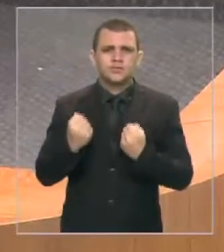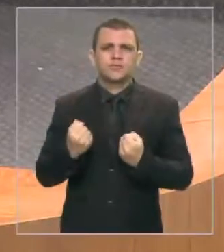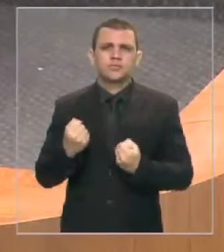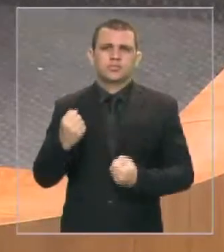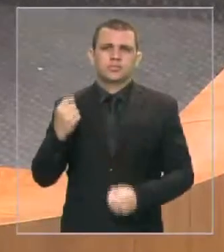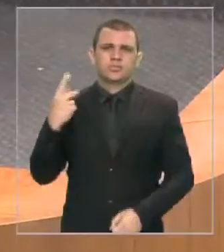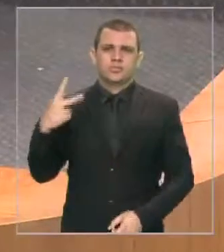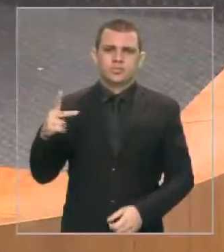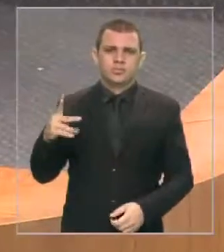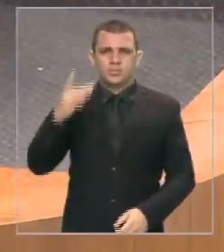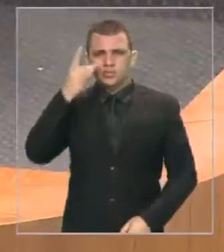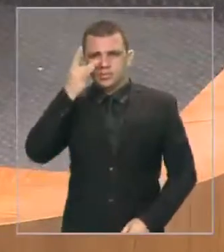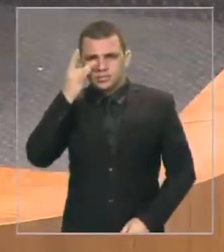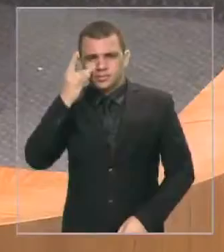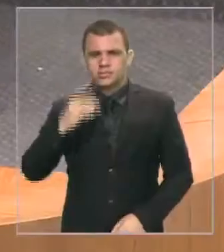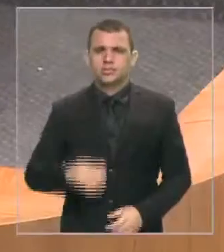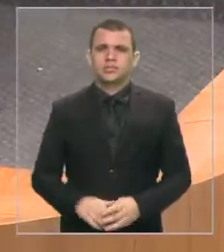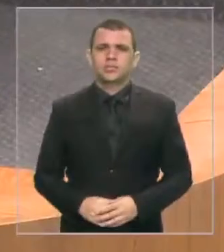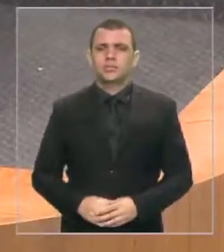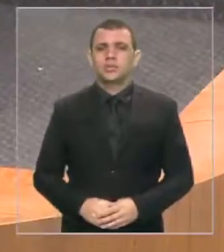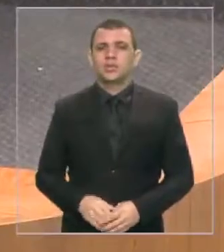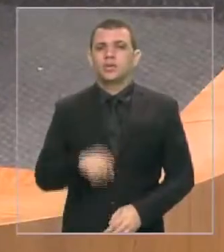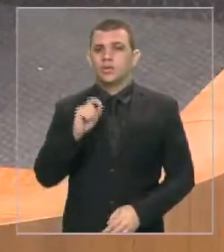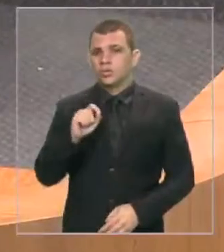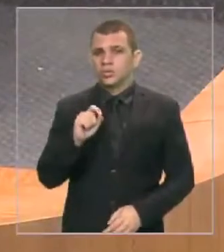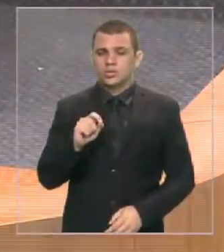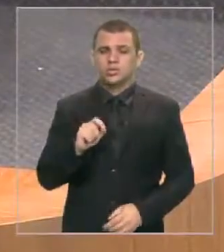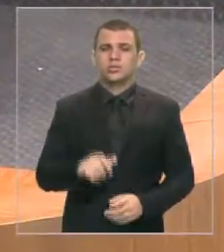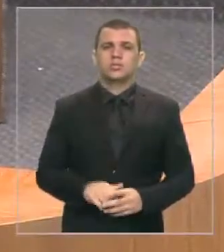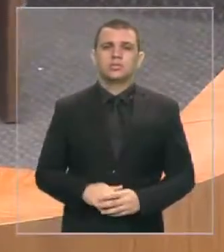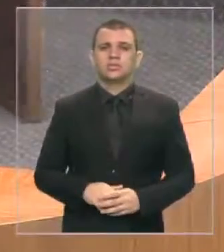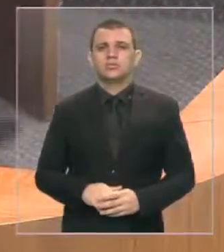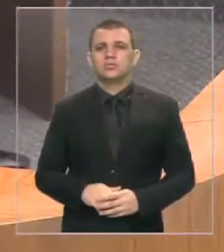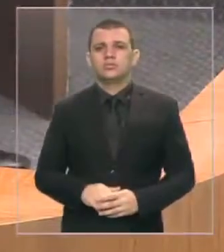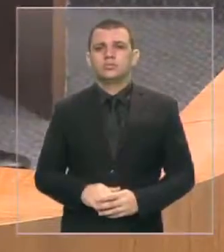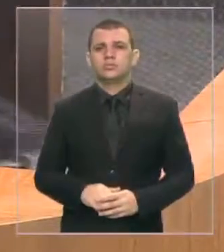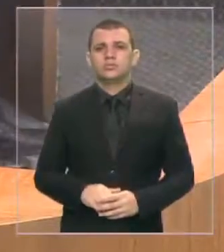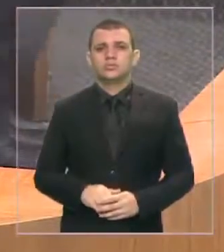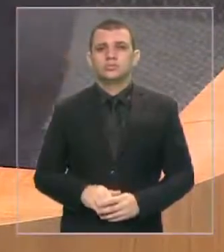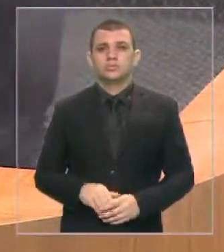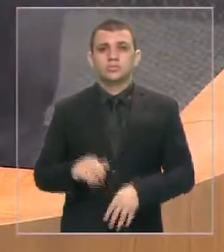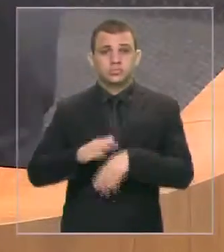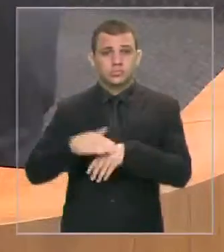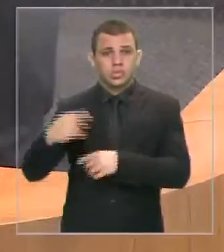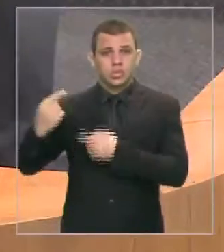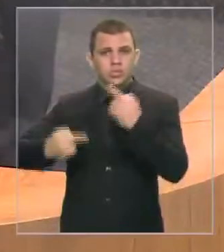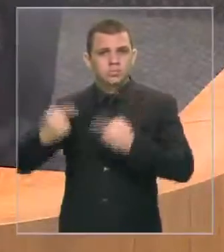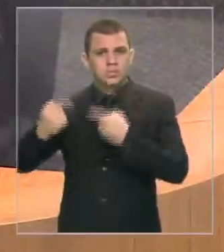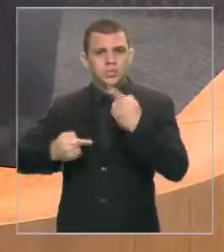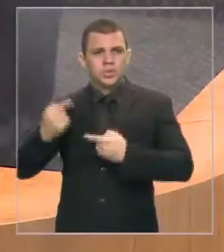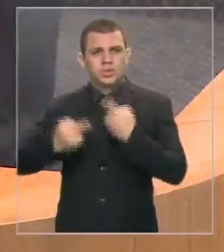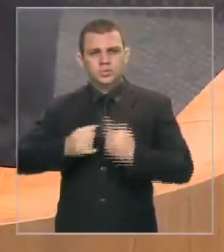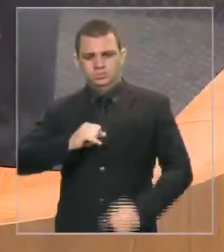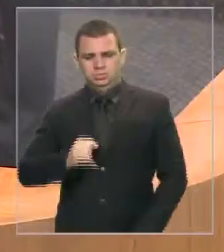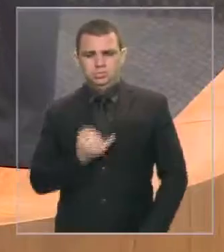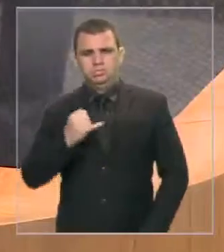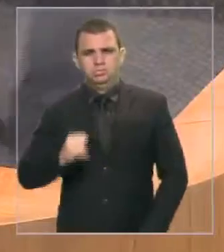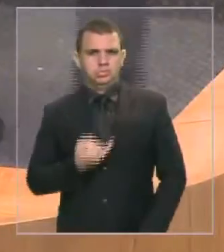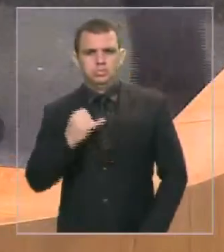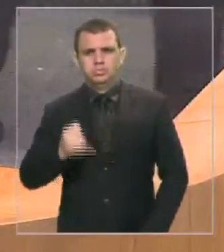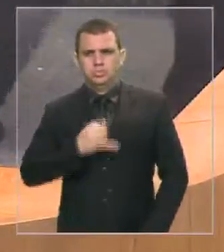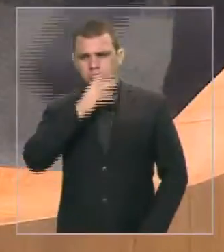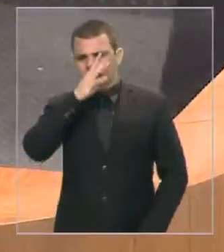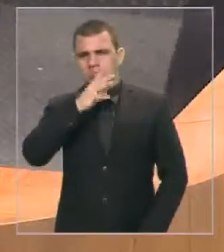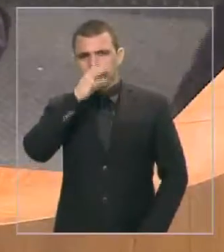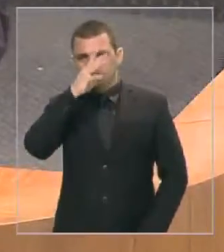presença, coartando abusos dos agentes políticos. Coartando abusos dos